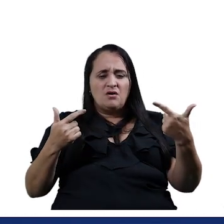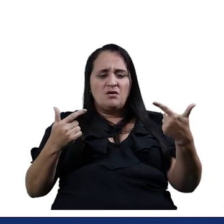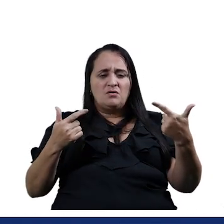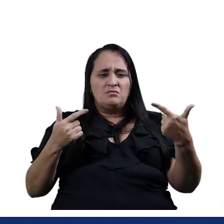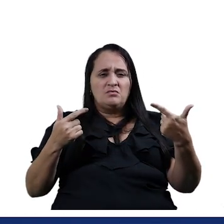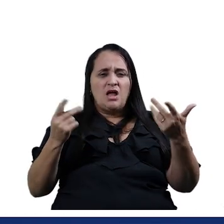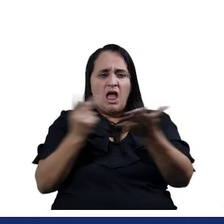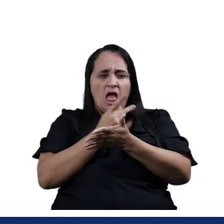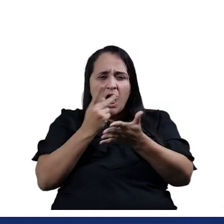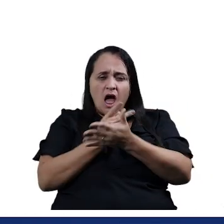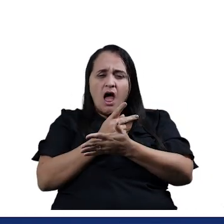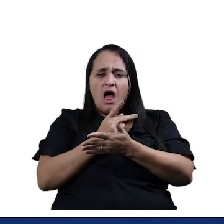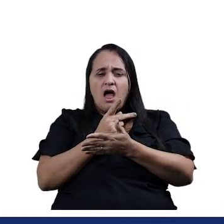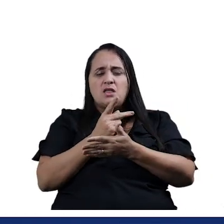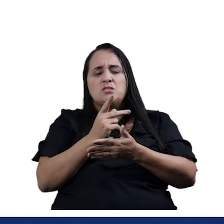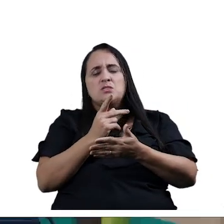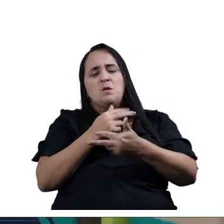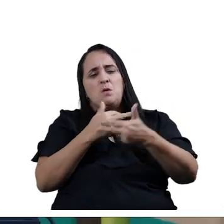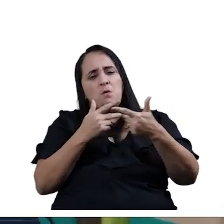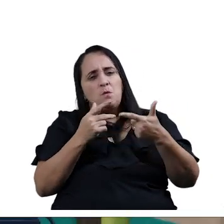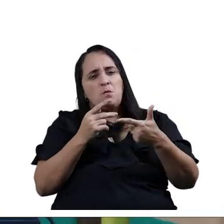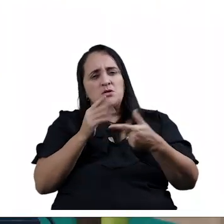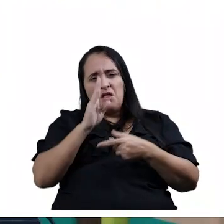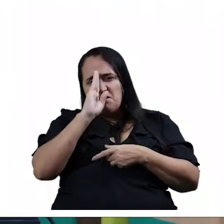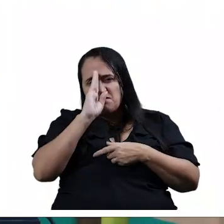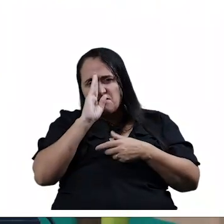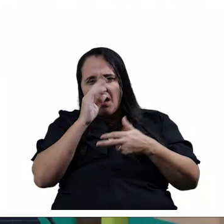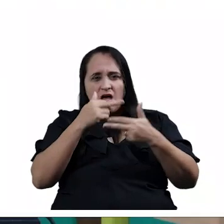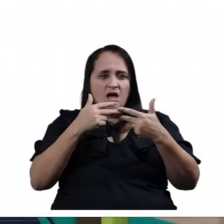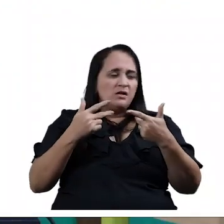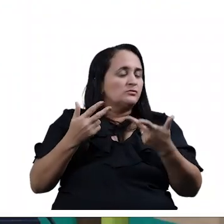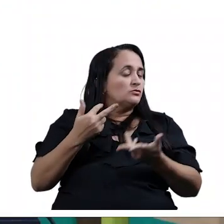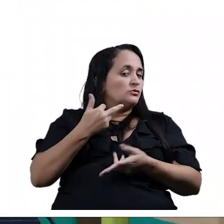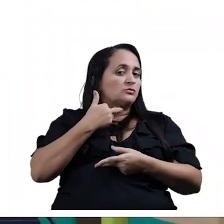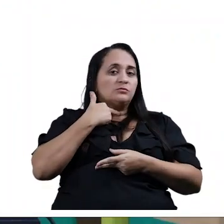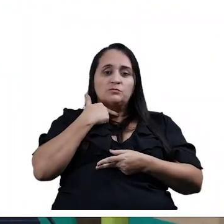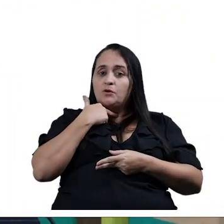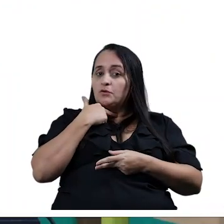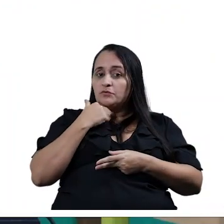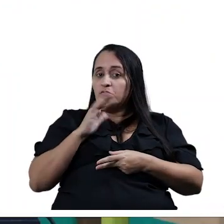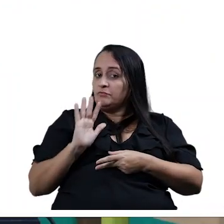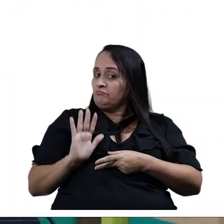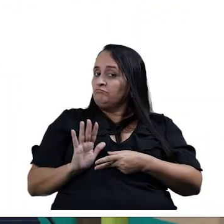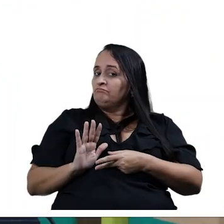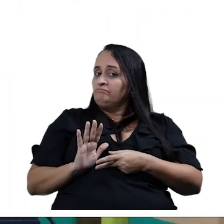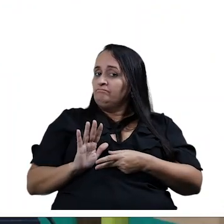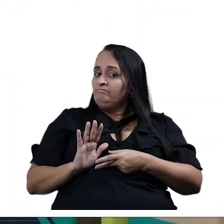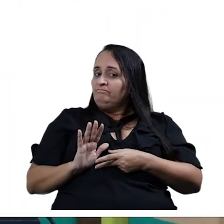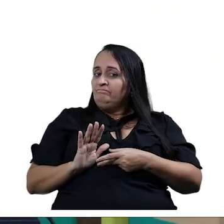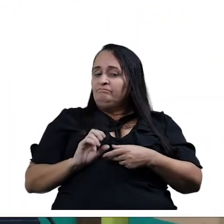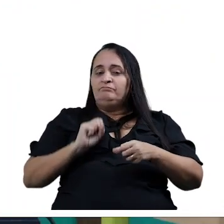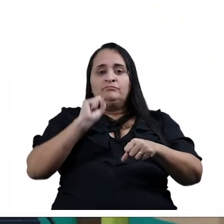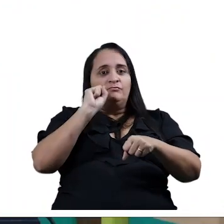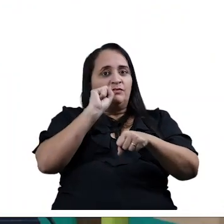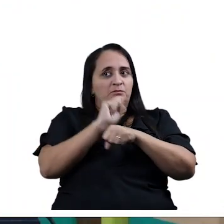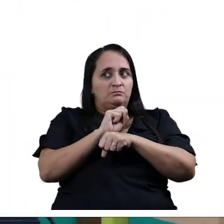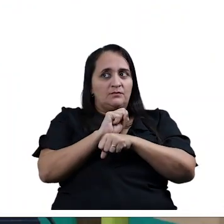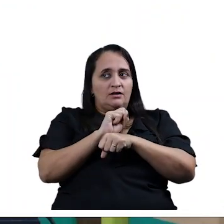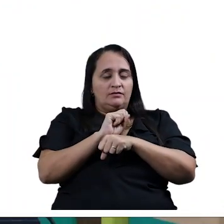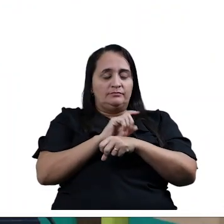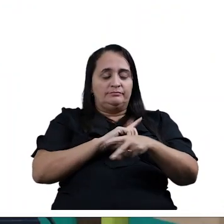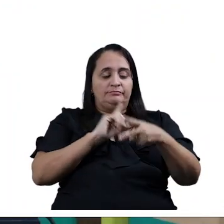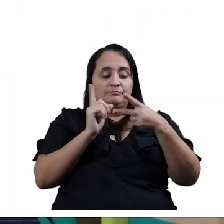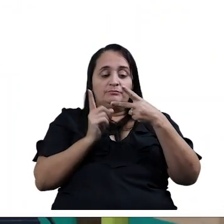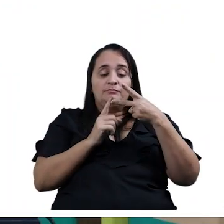ser corruptos, tá? Não é aqui pelo cartaz, não está dizendo que é a corrupção que para o